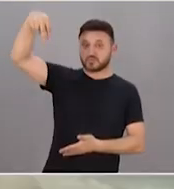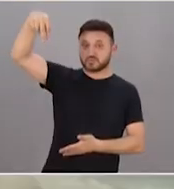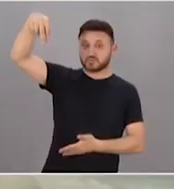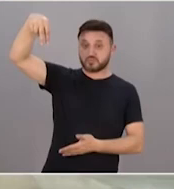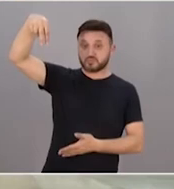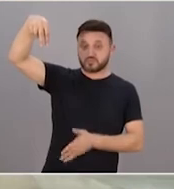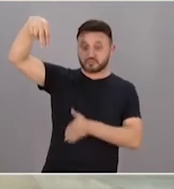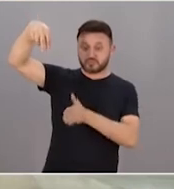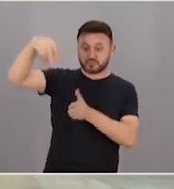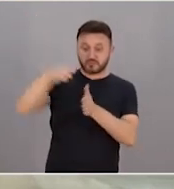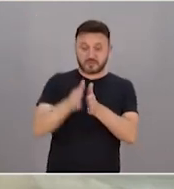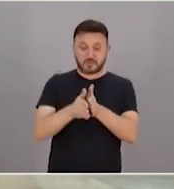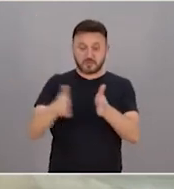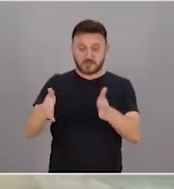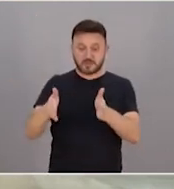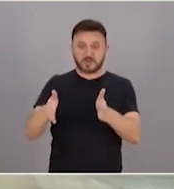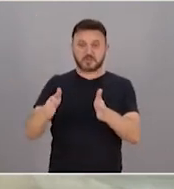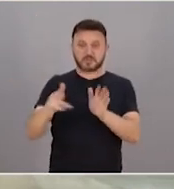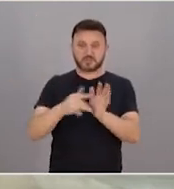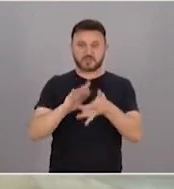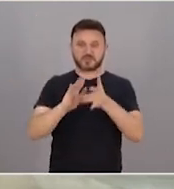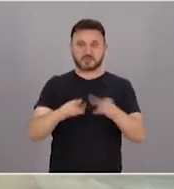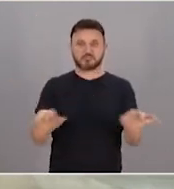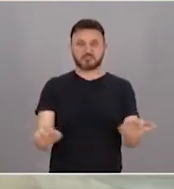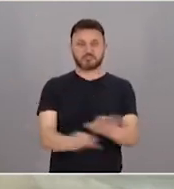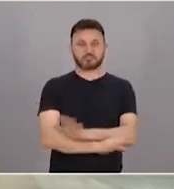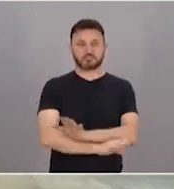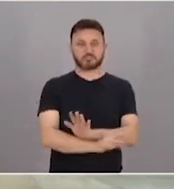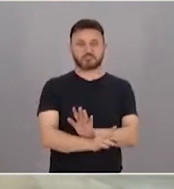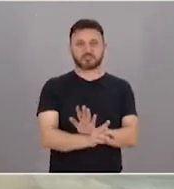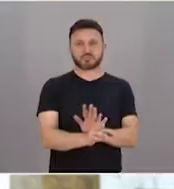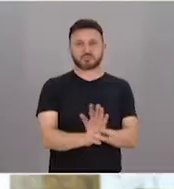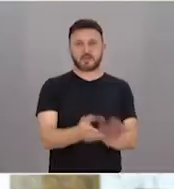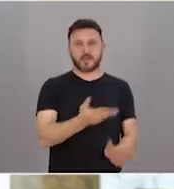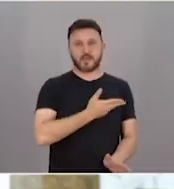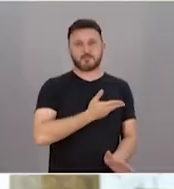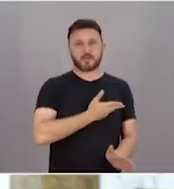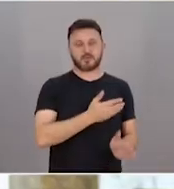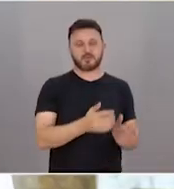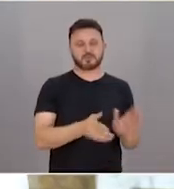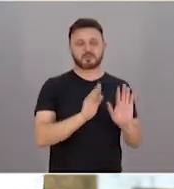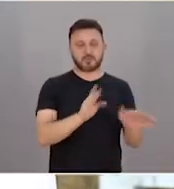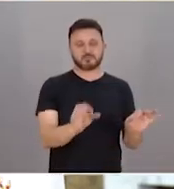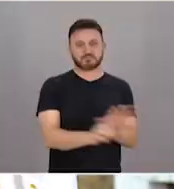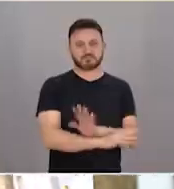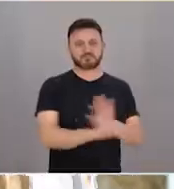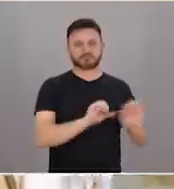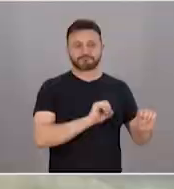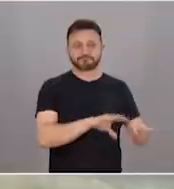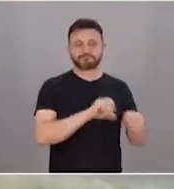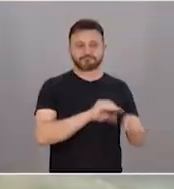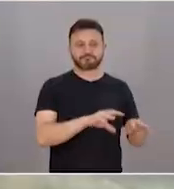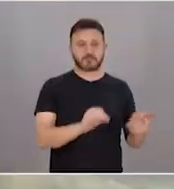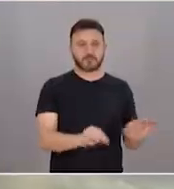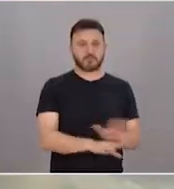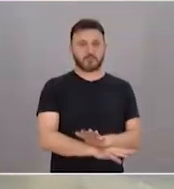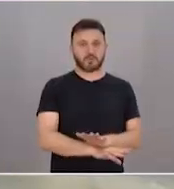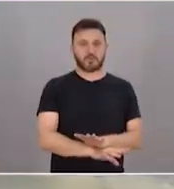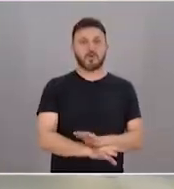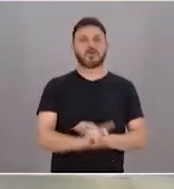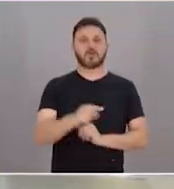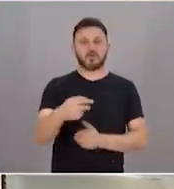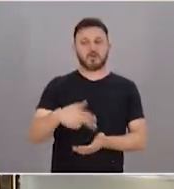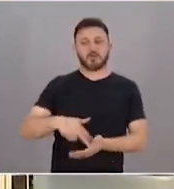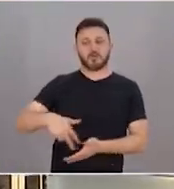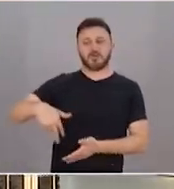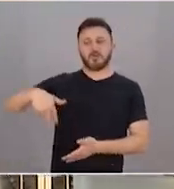firmado seus apóstolos da fé, Ele voltou para o Pai. Por isso, depois da ascensão, é